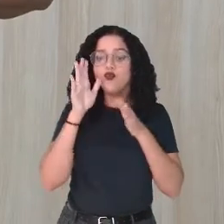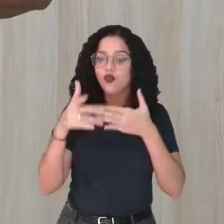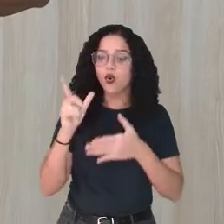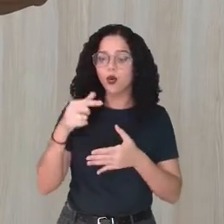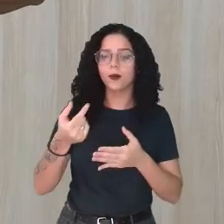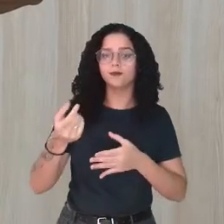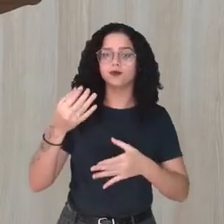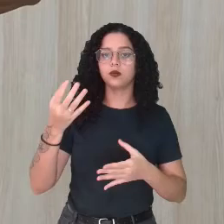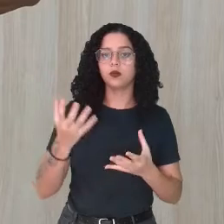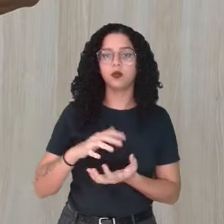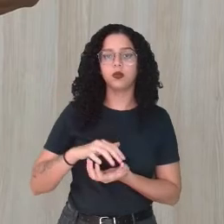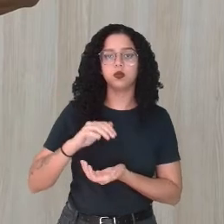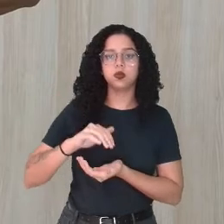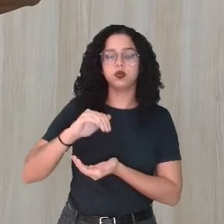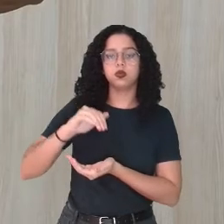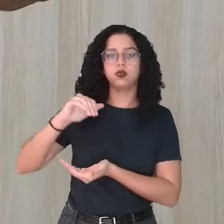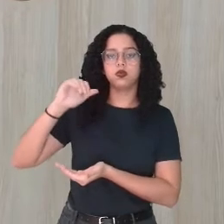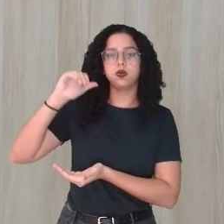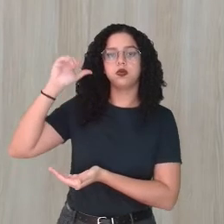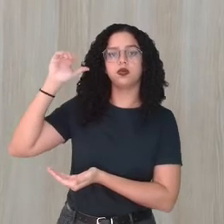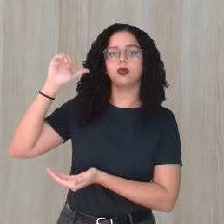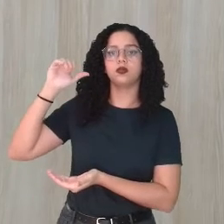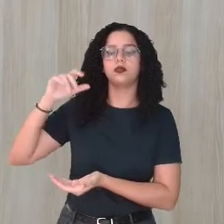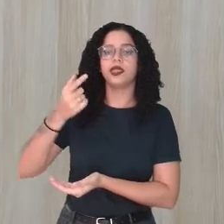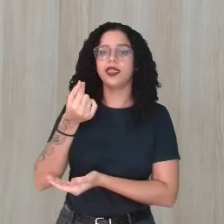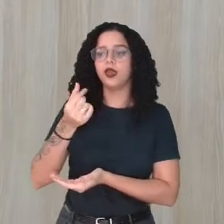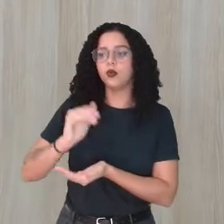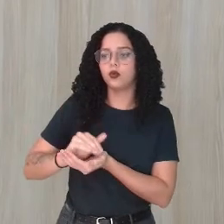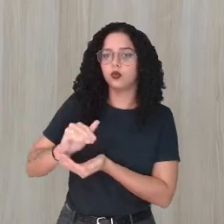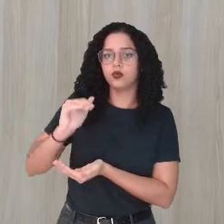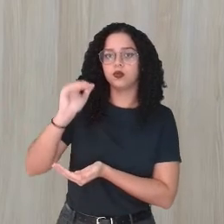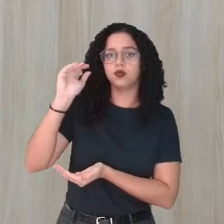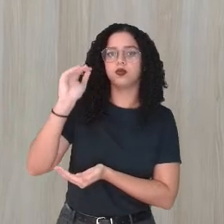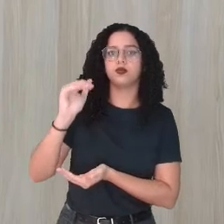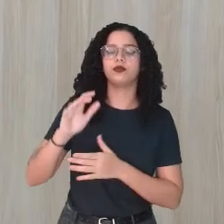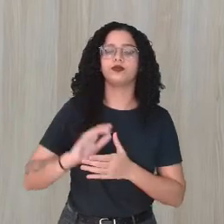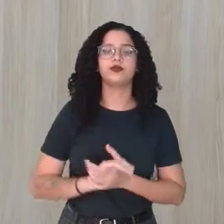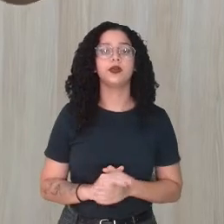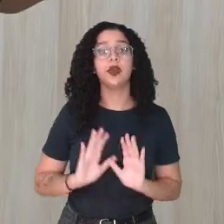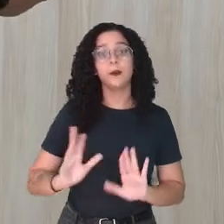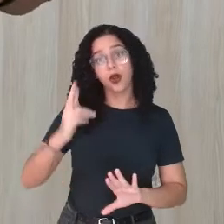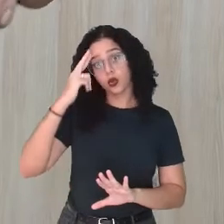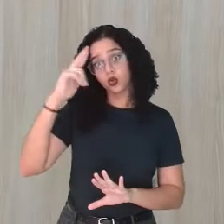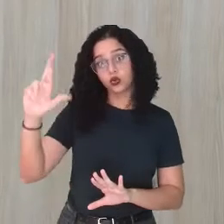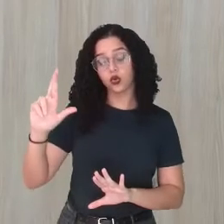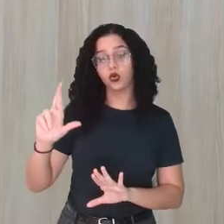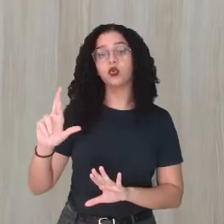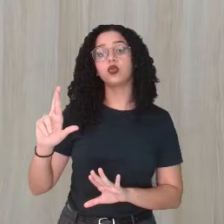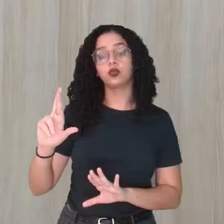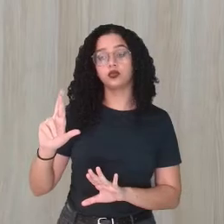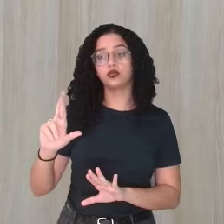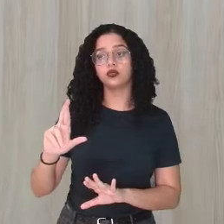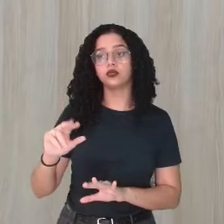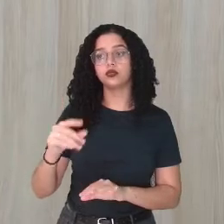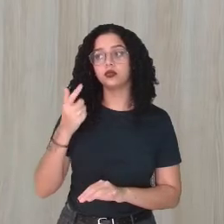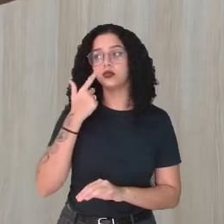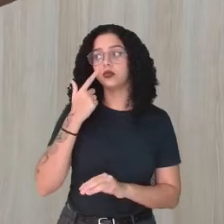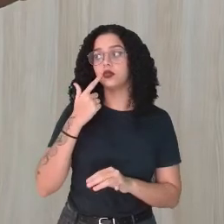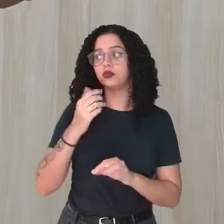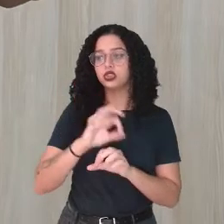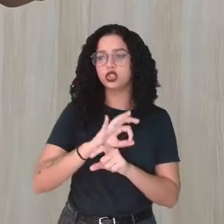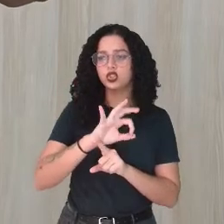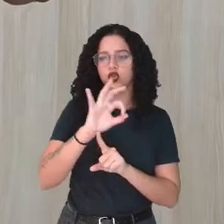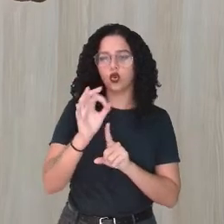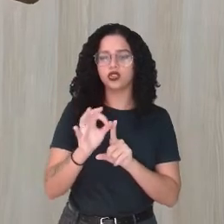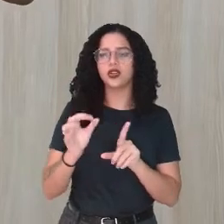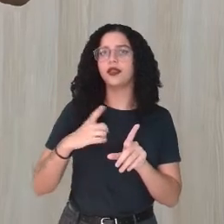diferença que existe, né? Mas o grande proprietário da terra, o plantio de soja, e aí